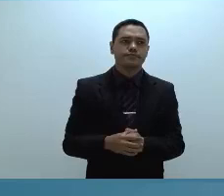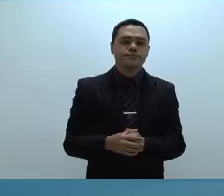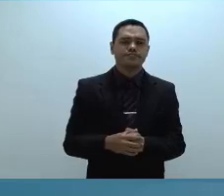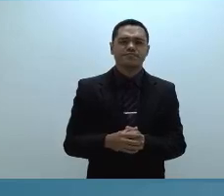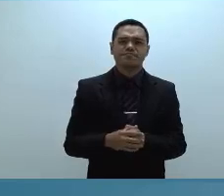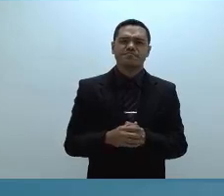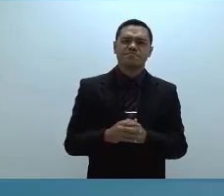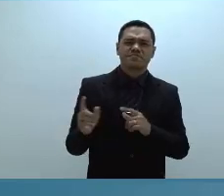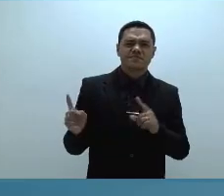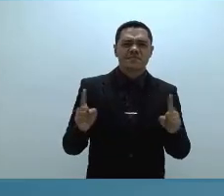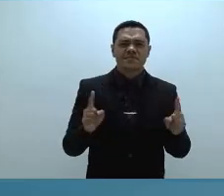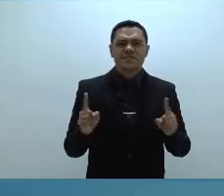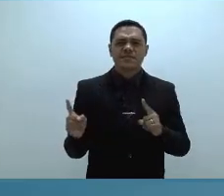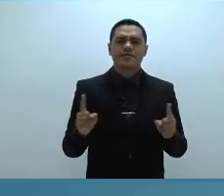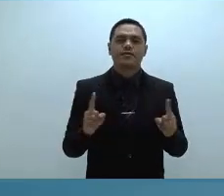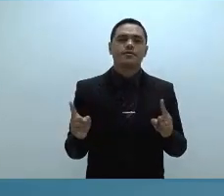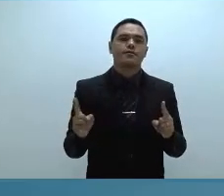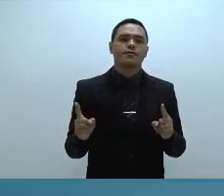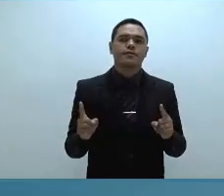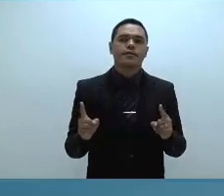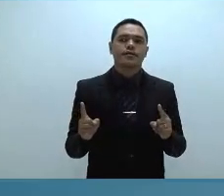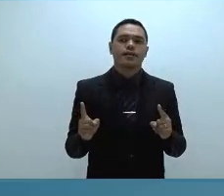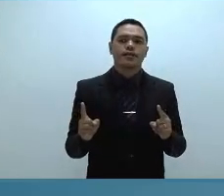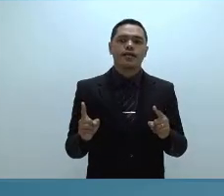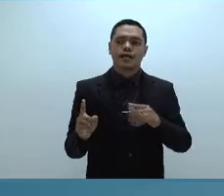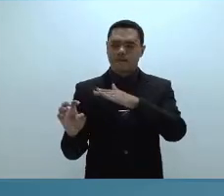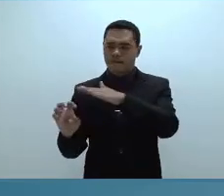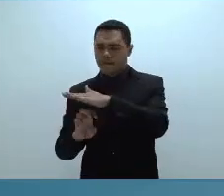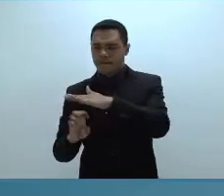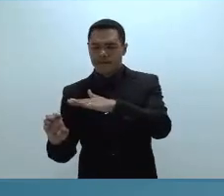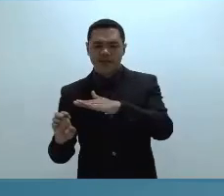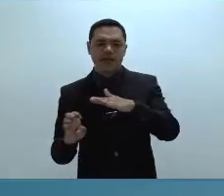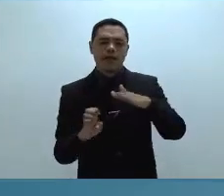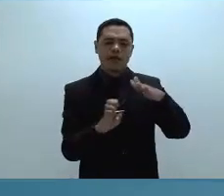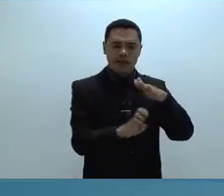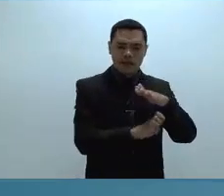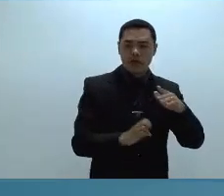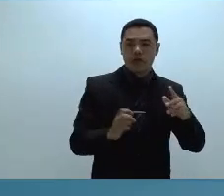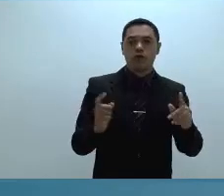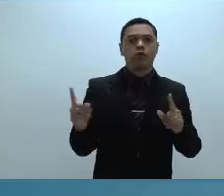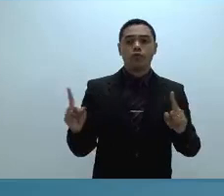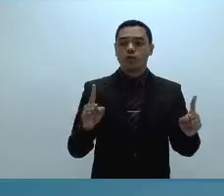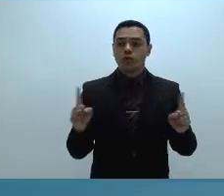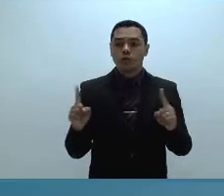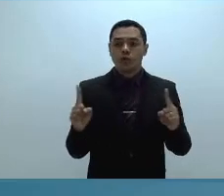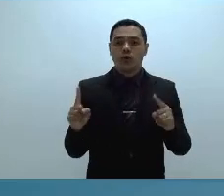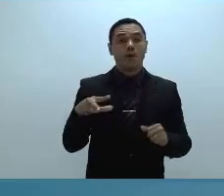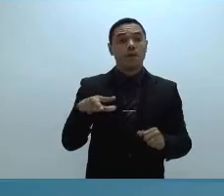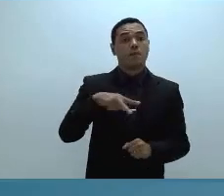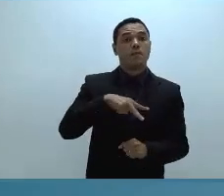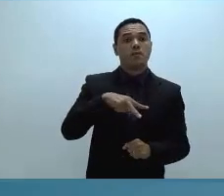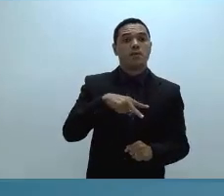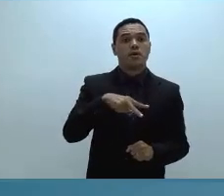Entre nós tínhamos envolvendo duas empresas privadas, em que pese